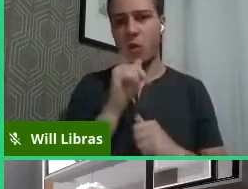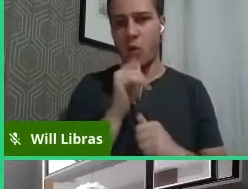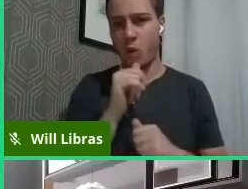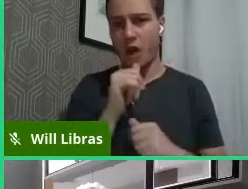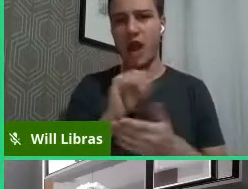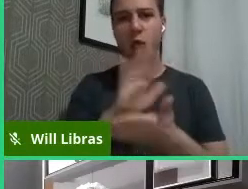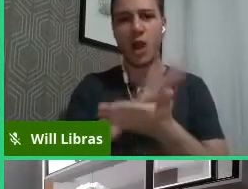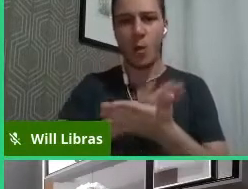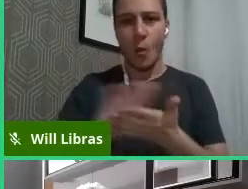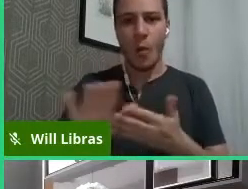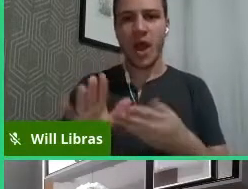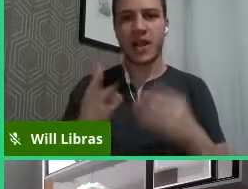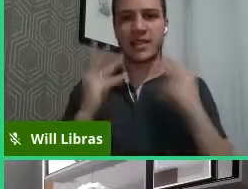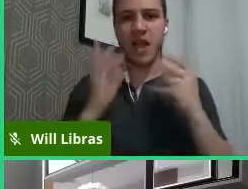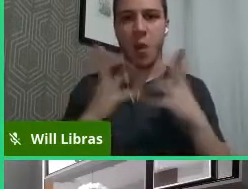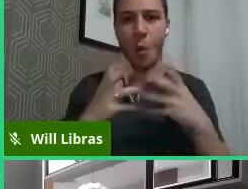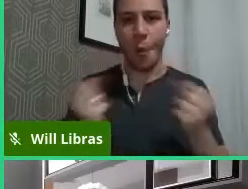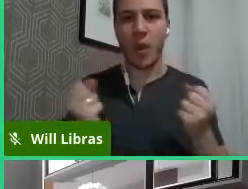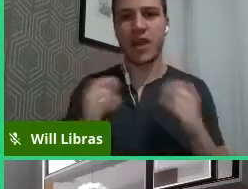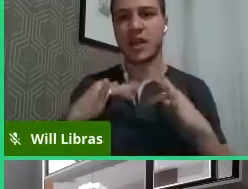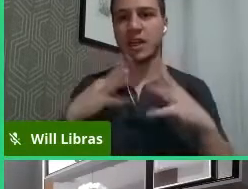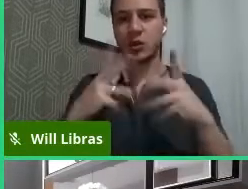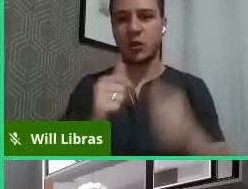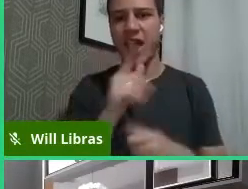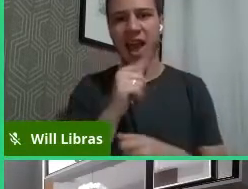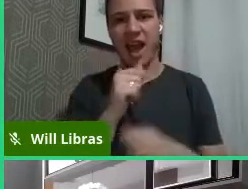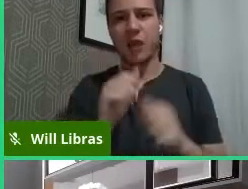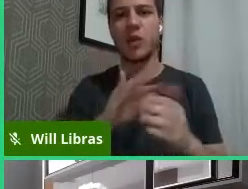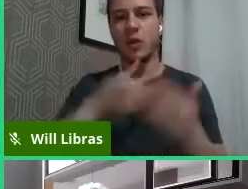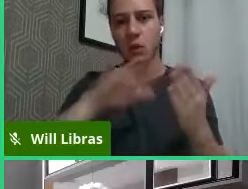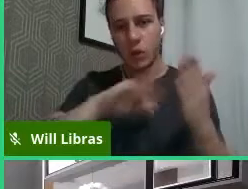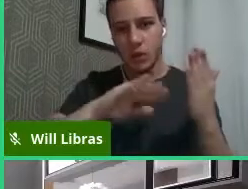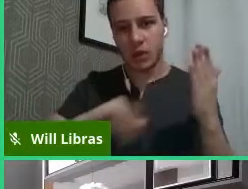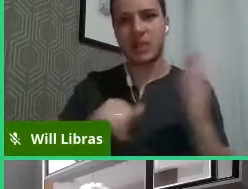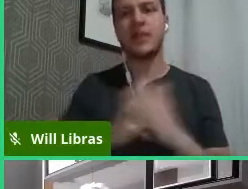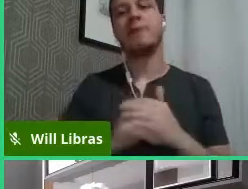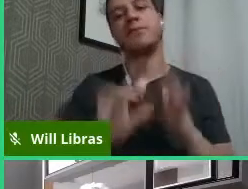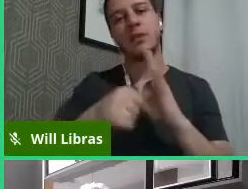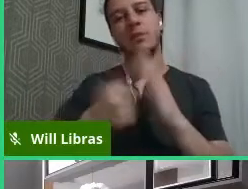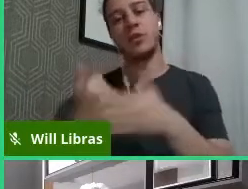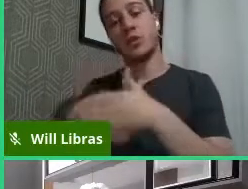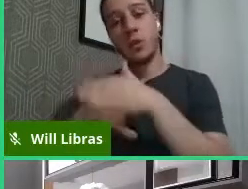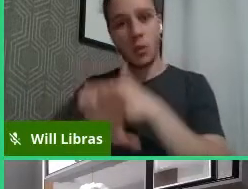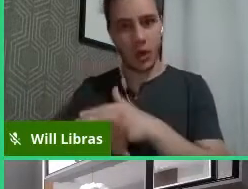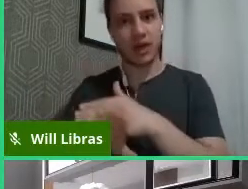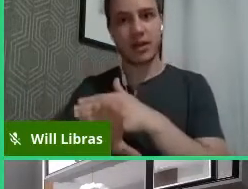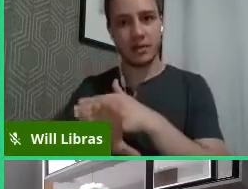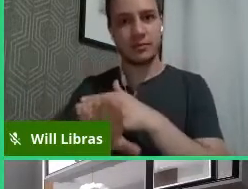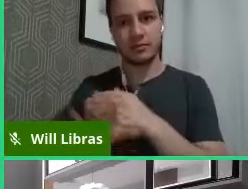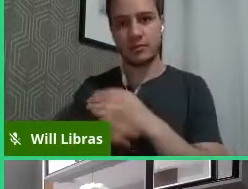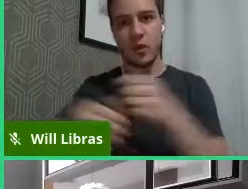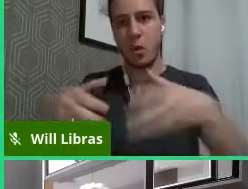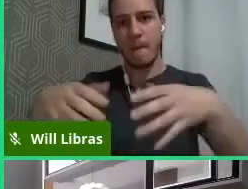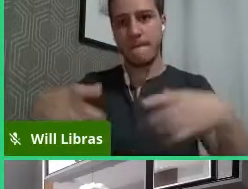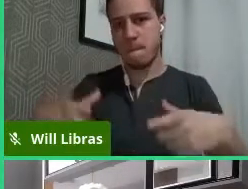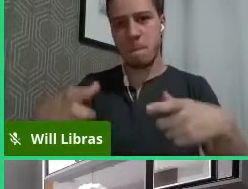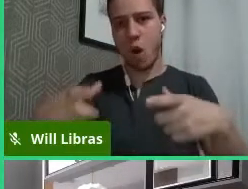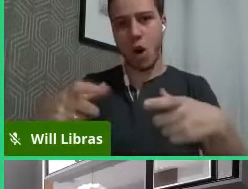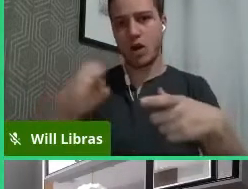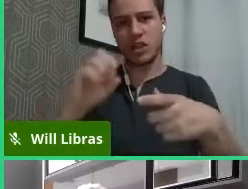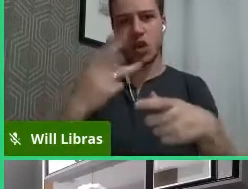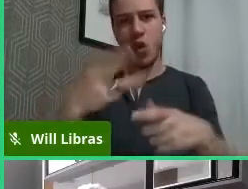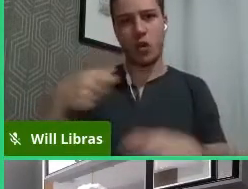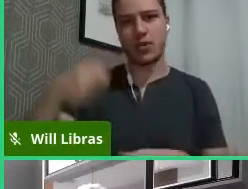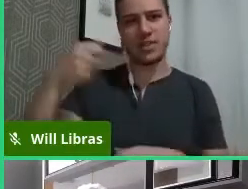secar bem, né? Tirar o excesso da água das folhas, e aí sim guardar no pote ou num saquinho